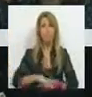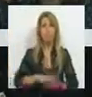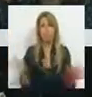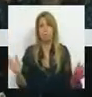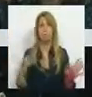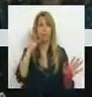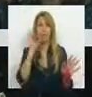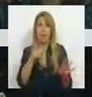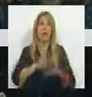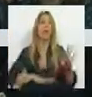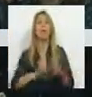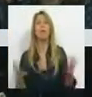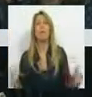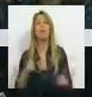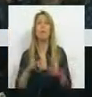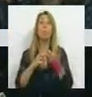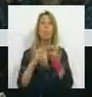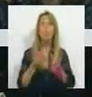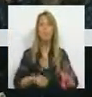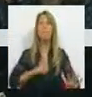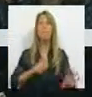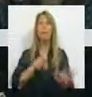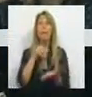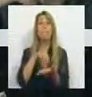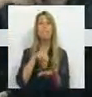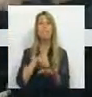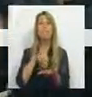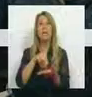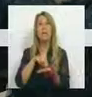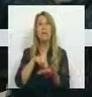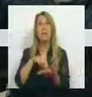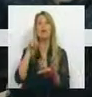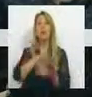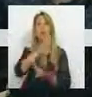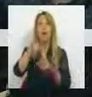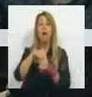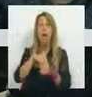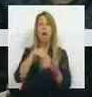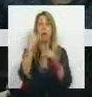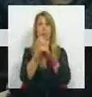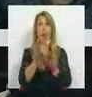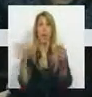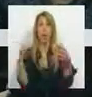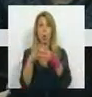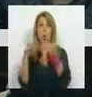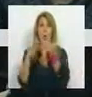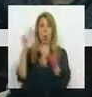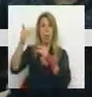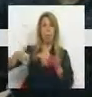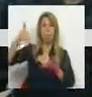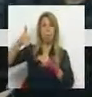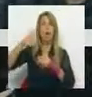O problema e a preocupação era a presença e o envolvimento nos trabalhos dos Conselhos Superiores dos membros